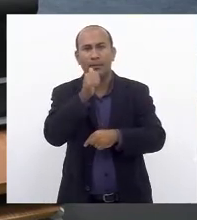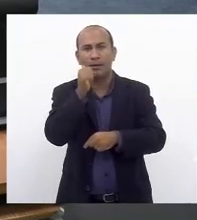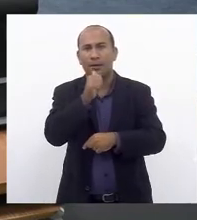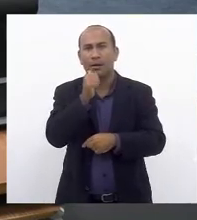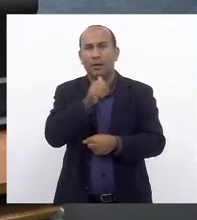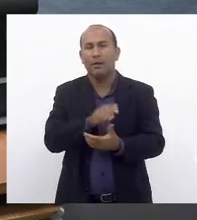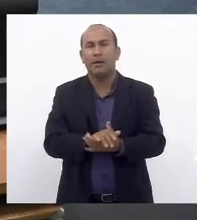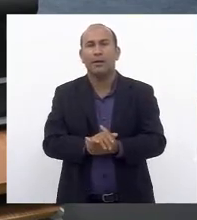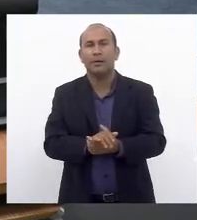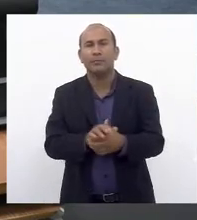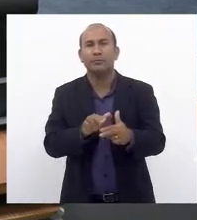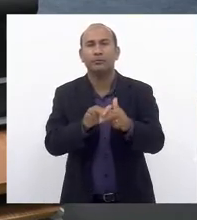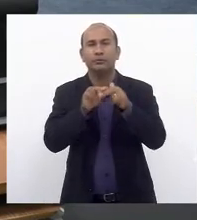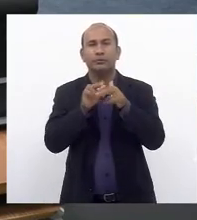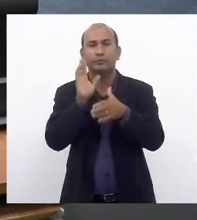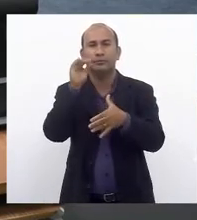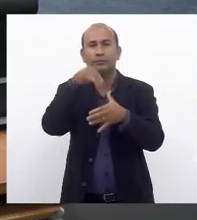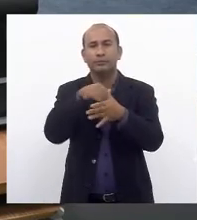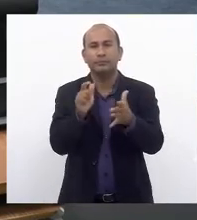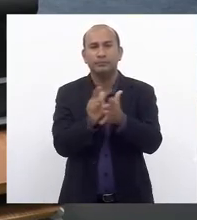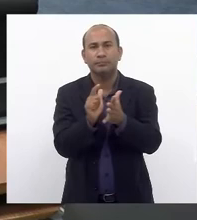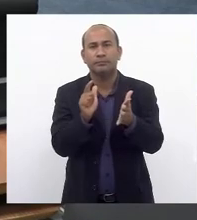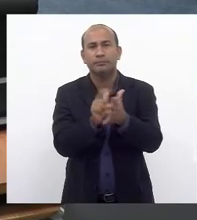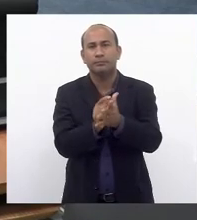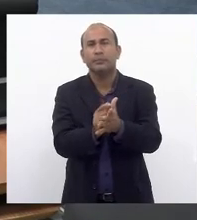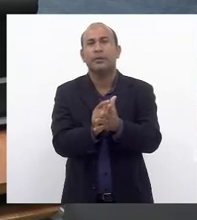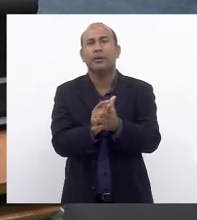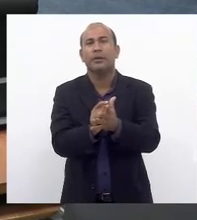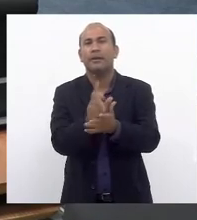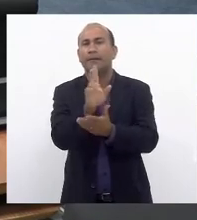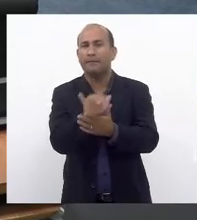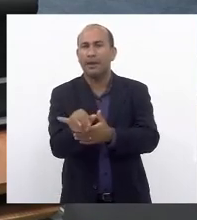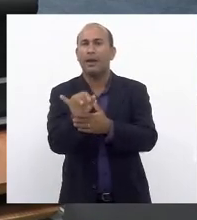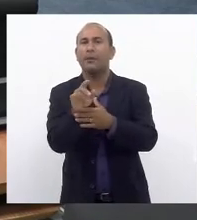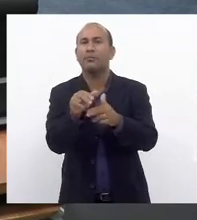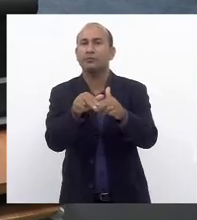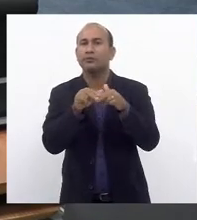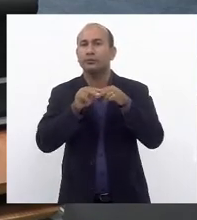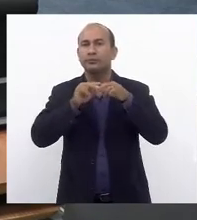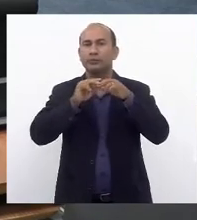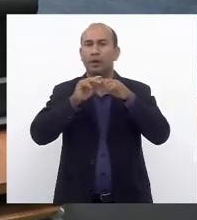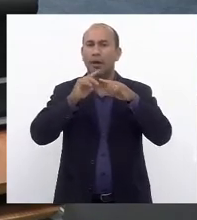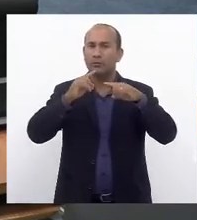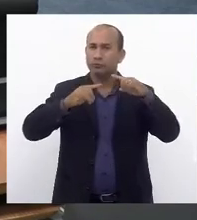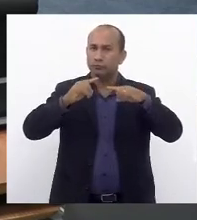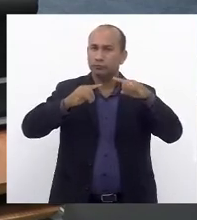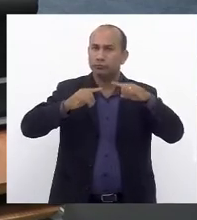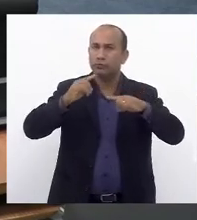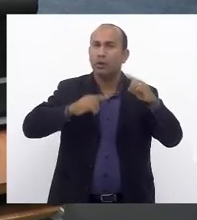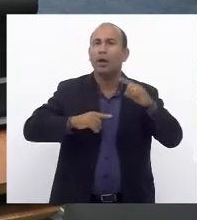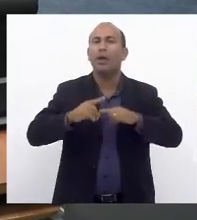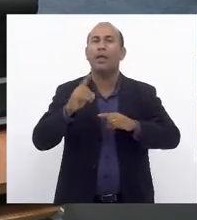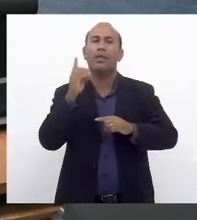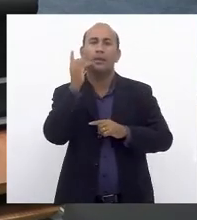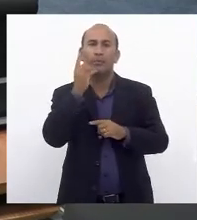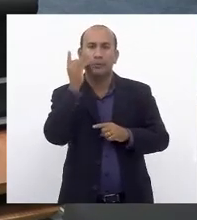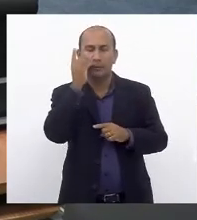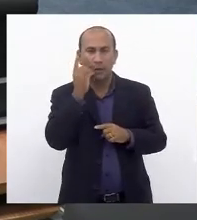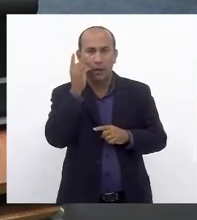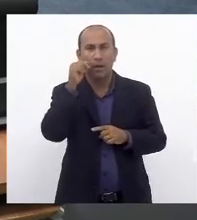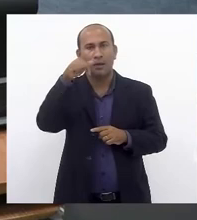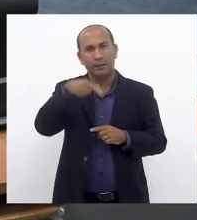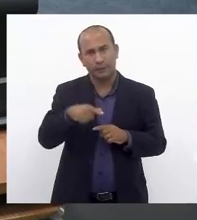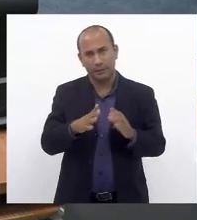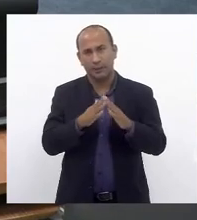foram inseridos na pauta e foram objeto de discussão, né, pelos deputados e deputadas